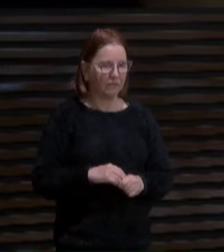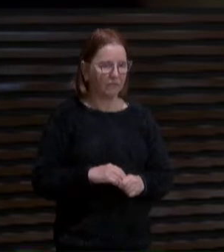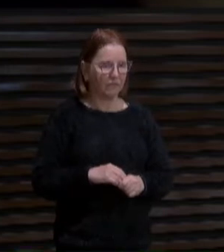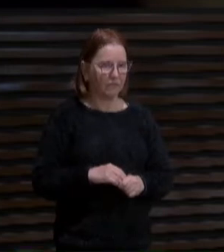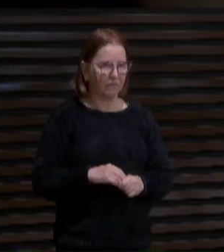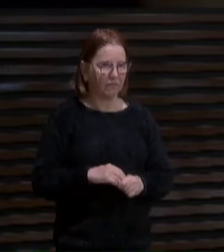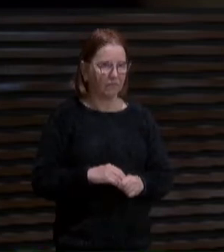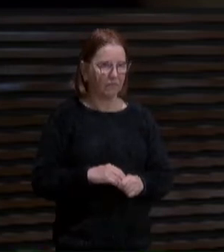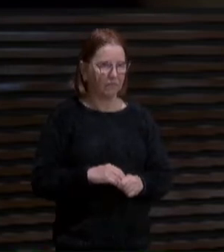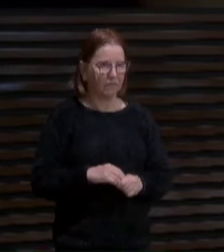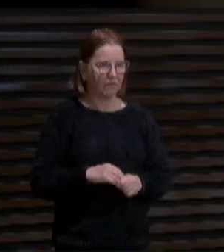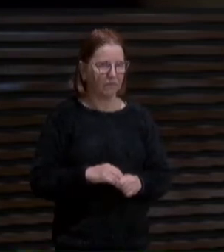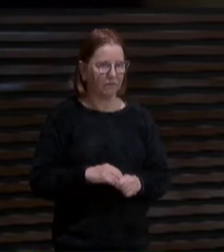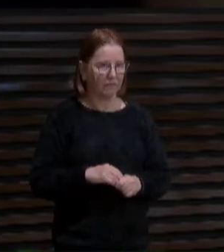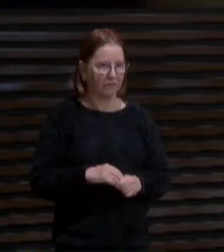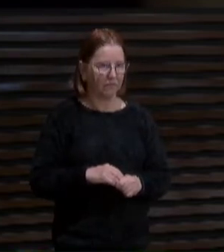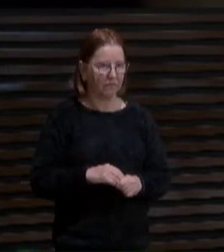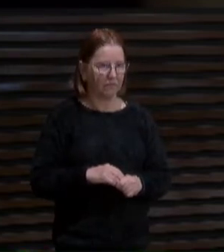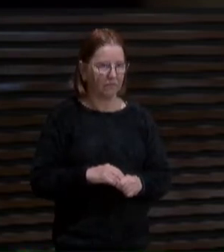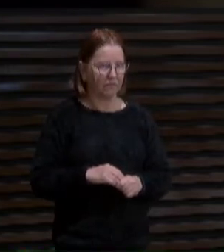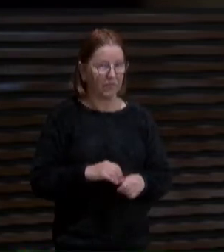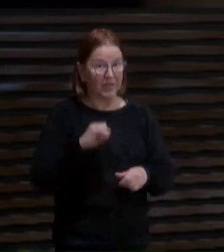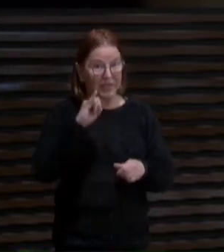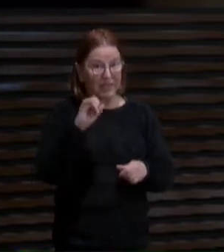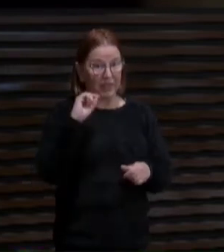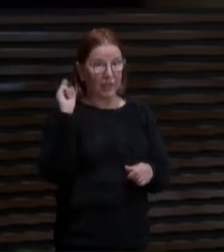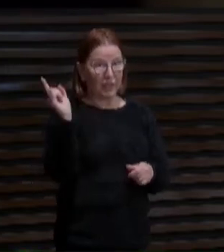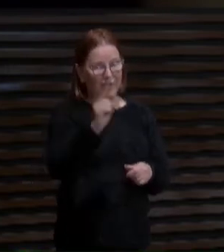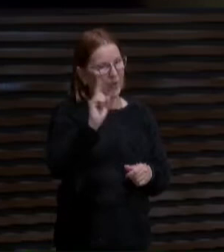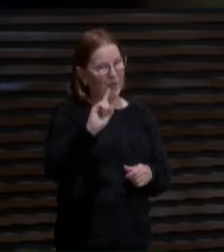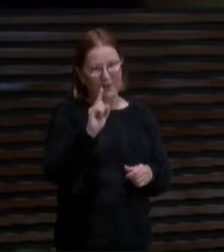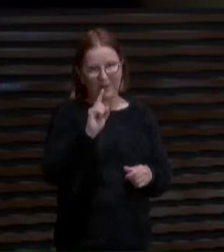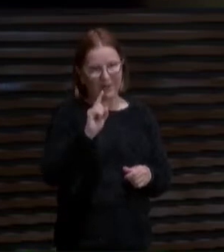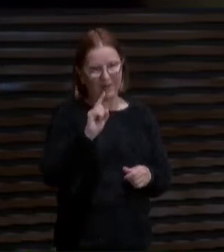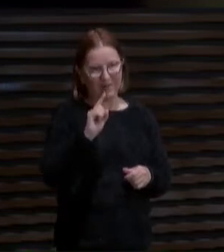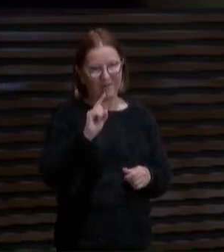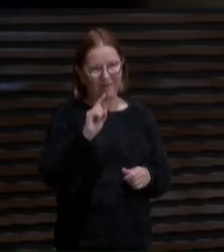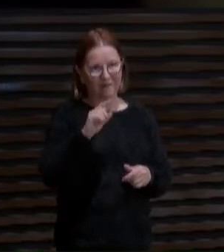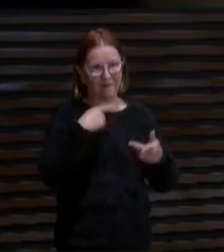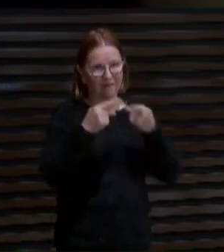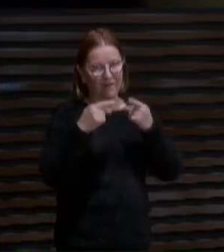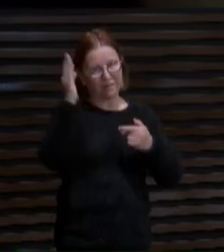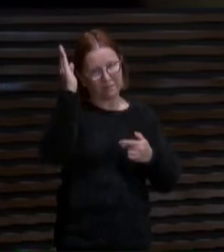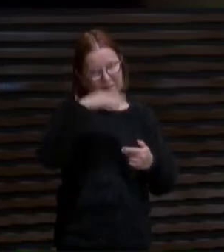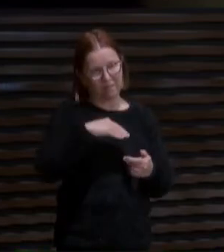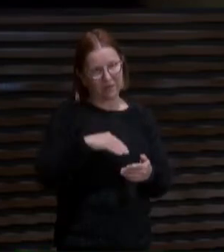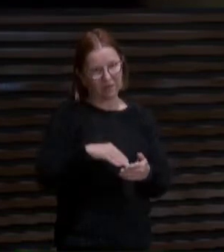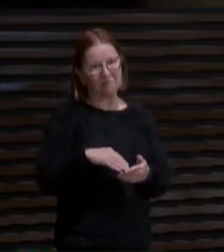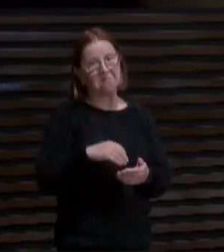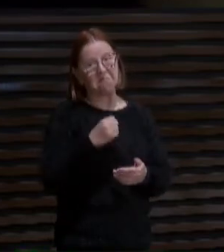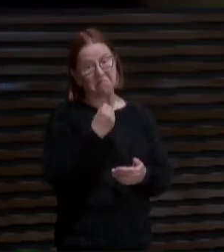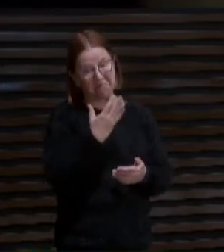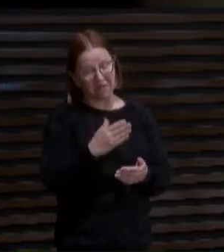se não somos praticantes de uma ledicência Agimos bem mas a pergunta é como estamos